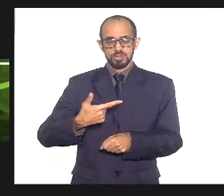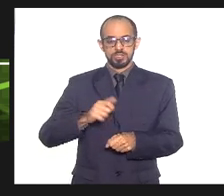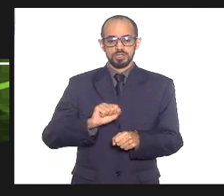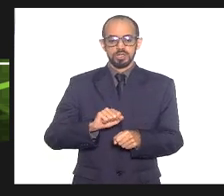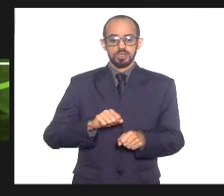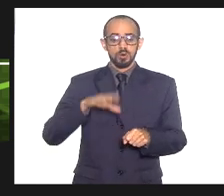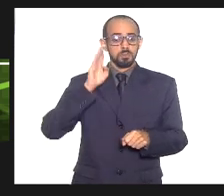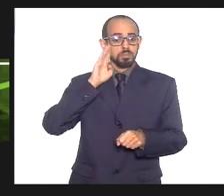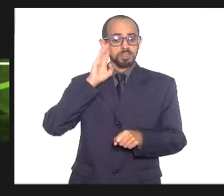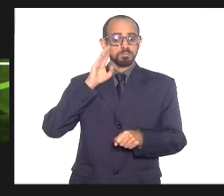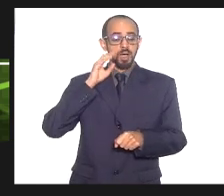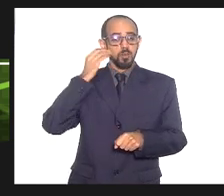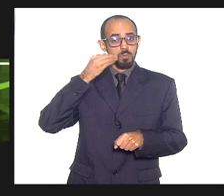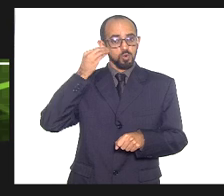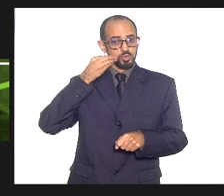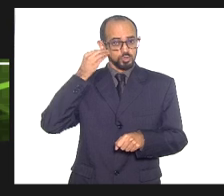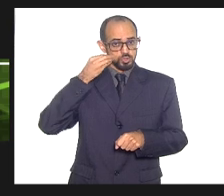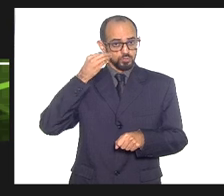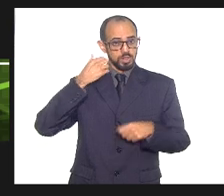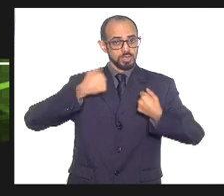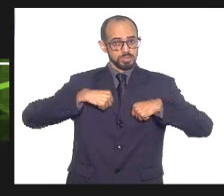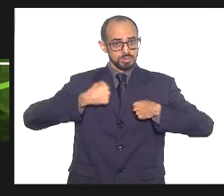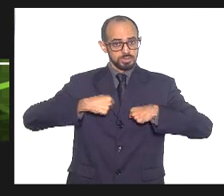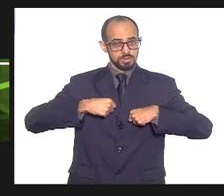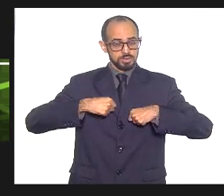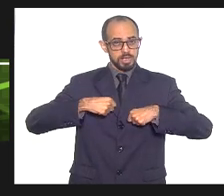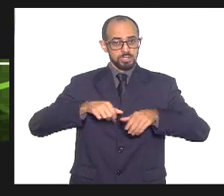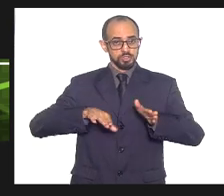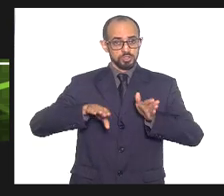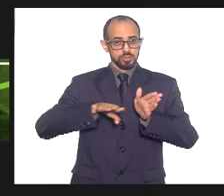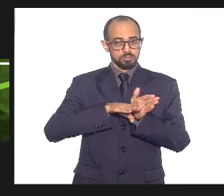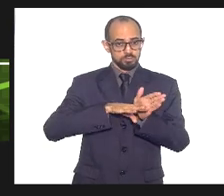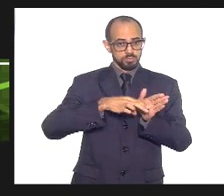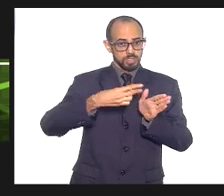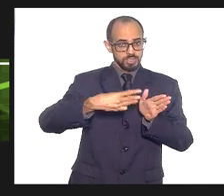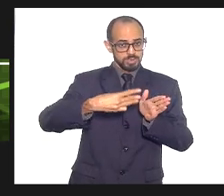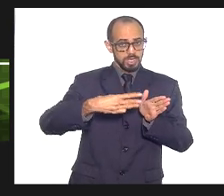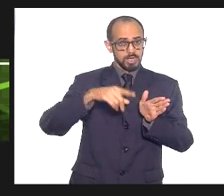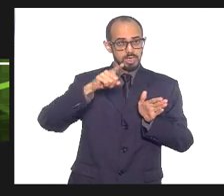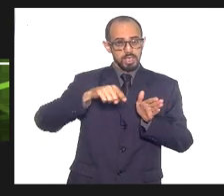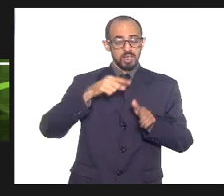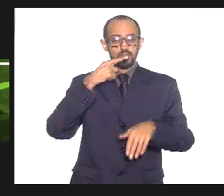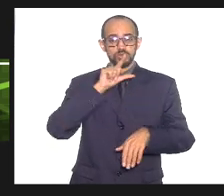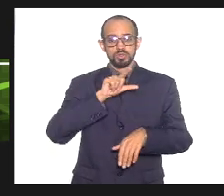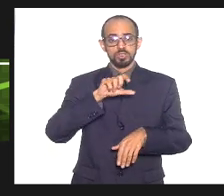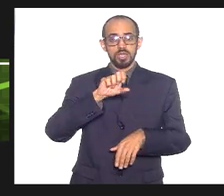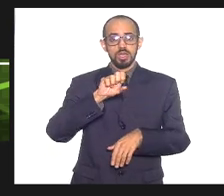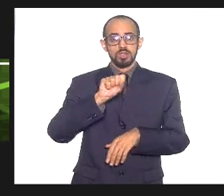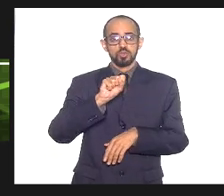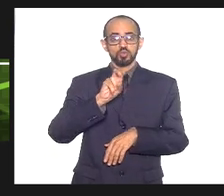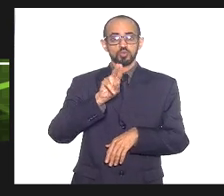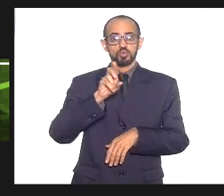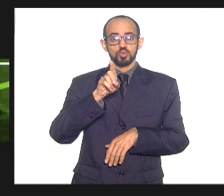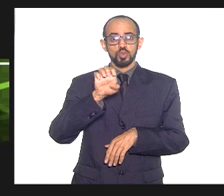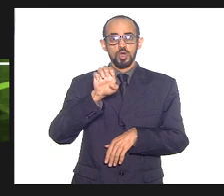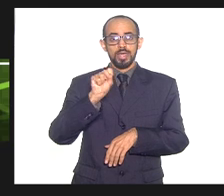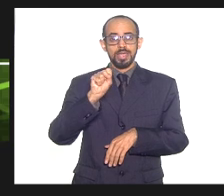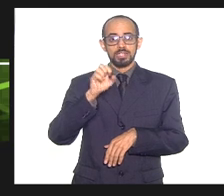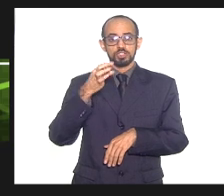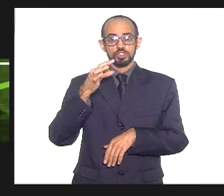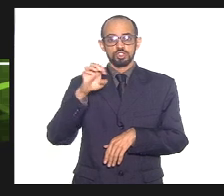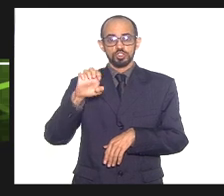o principal motivo da necessidade desta terceira plataforma é atingir a porção sudoeste do reservatório do campo de